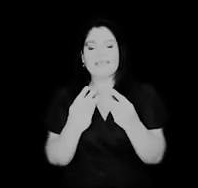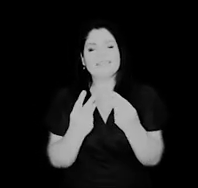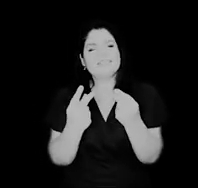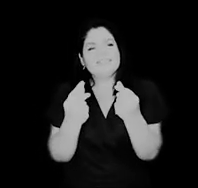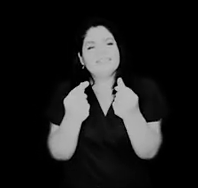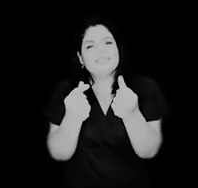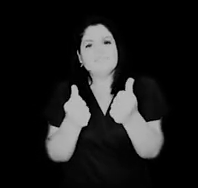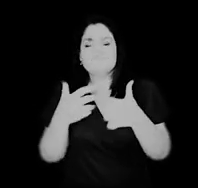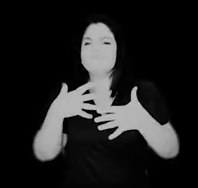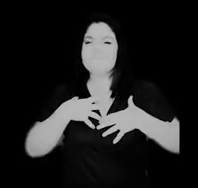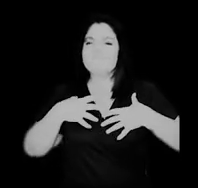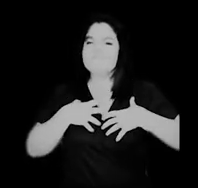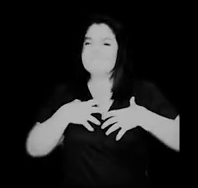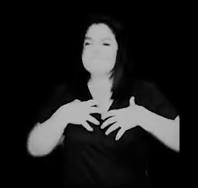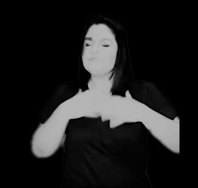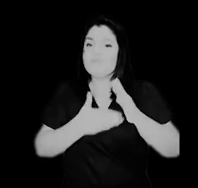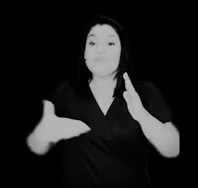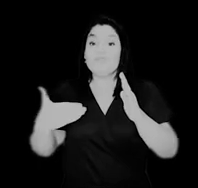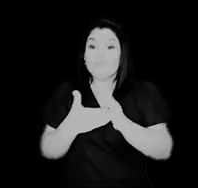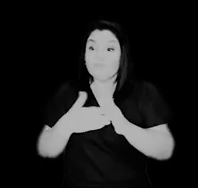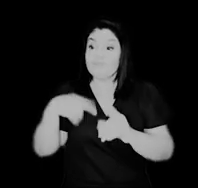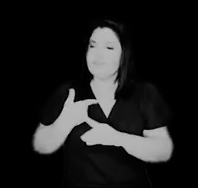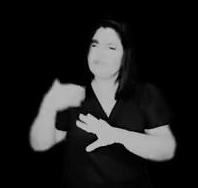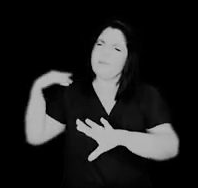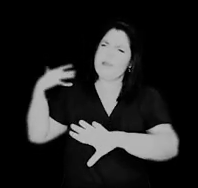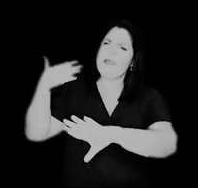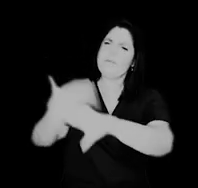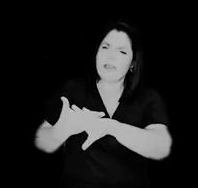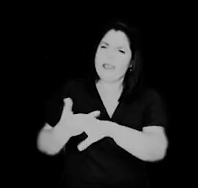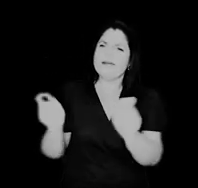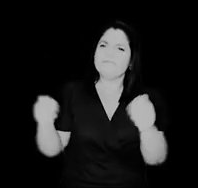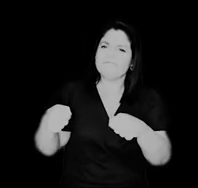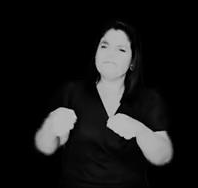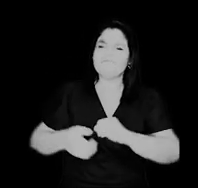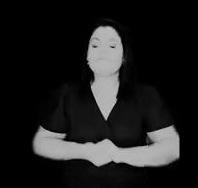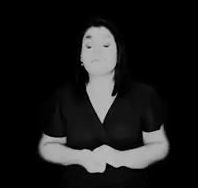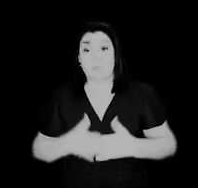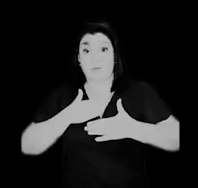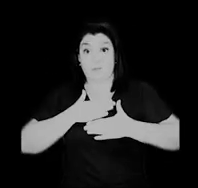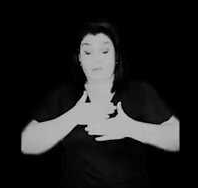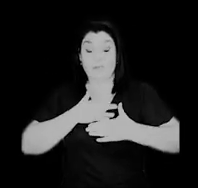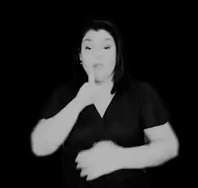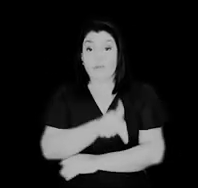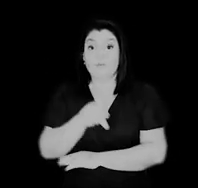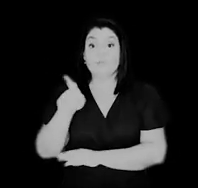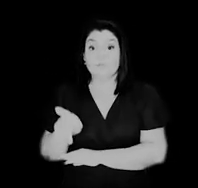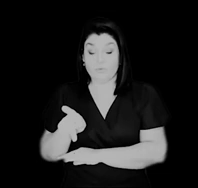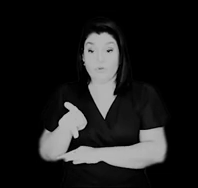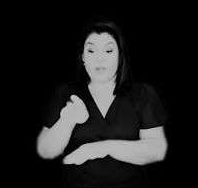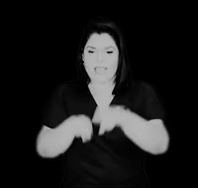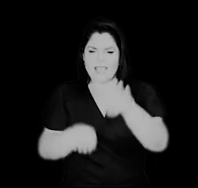como eu sinto que tudo que nós fizemos lá atrás valeu a pena. Então, para nós, para mim como